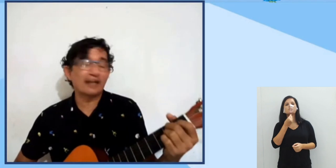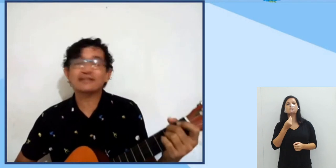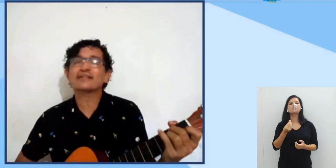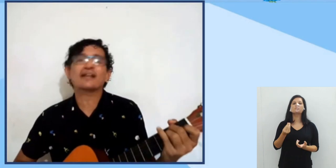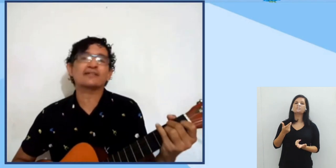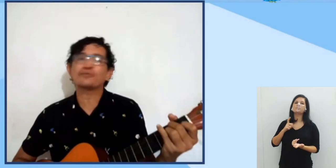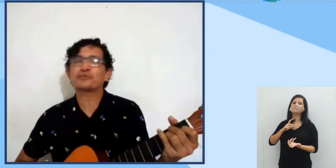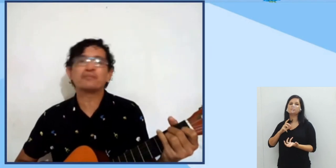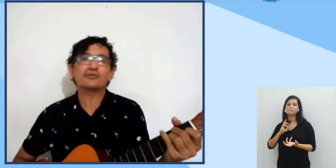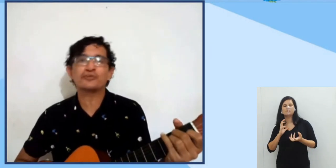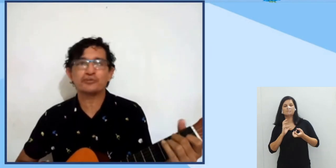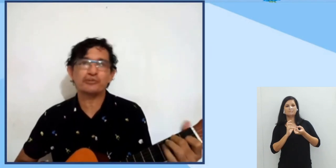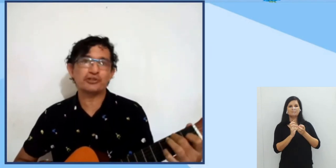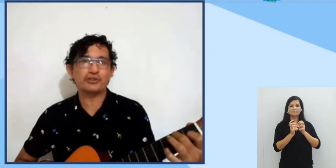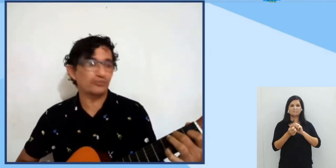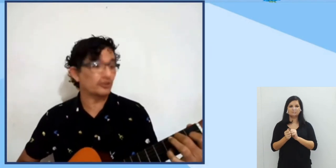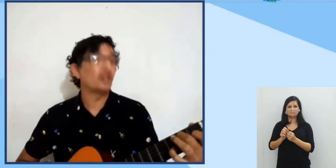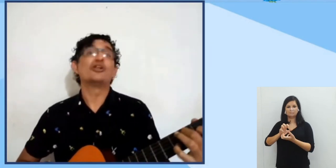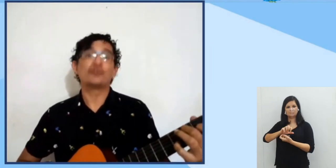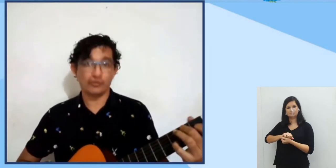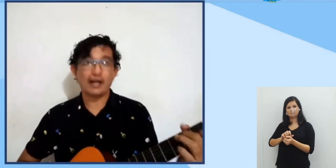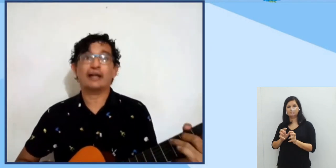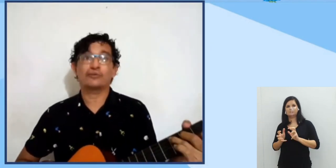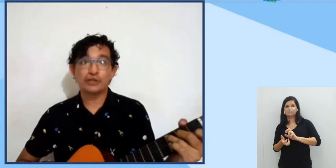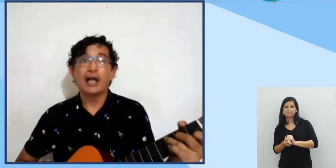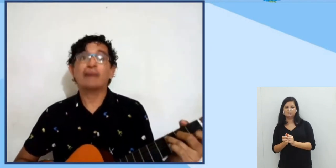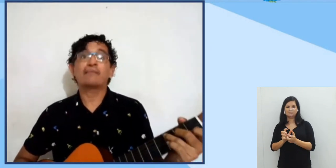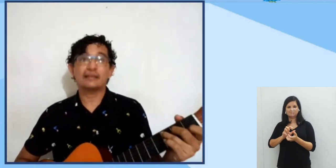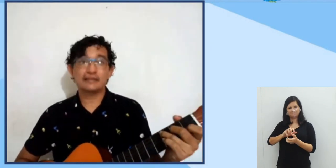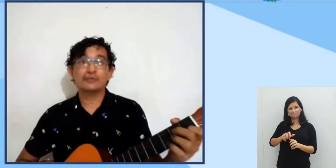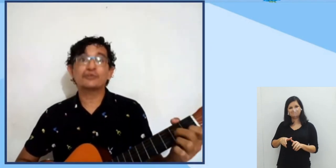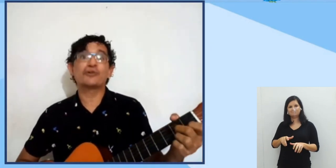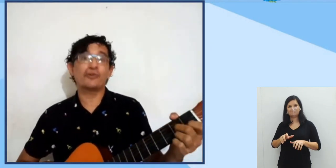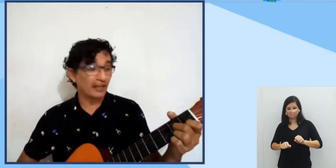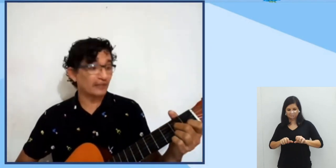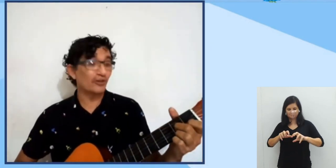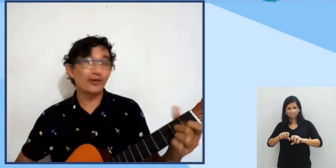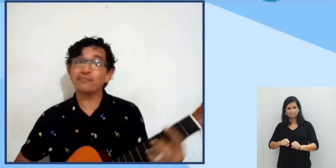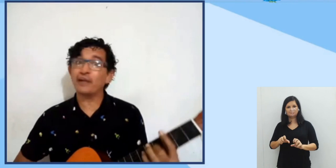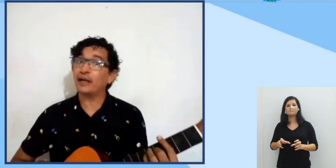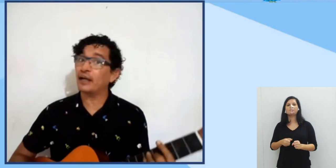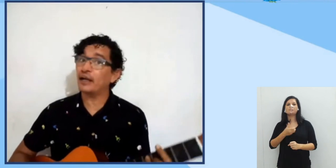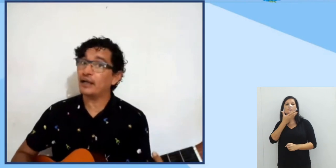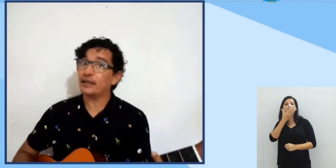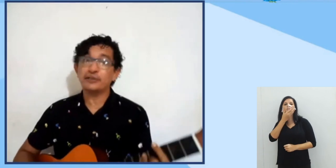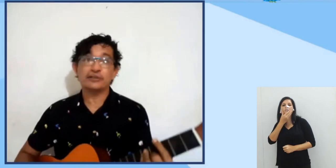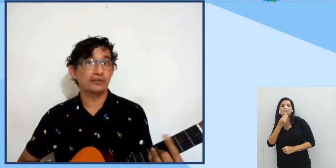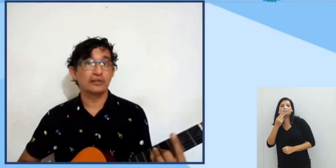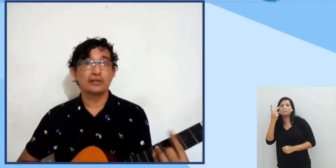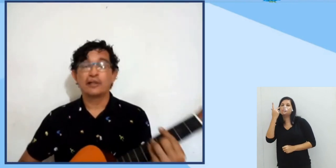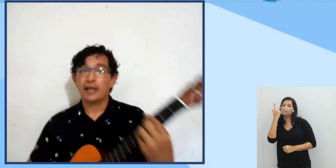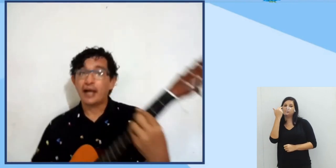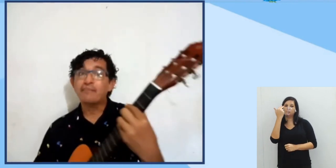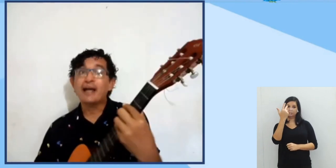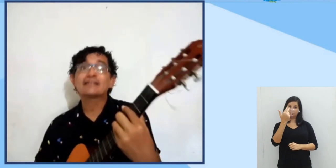demônios amassados, mansos meninos domados, amassados homens